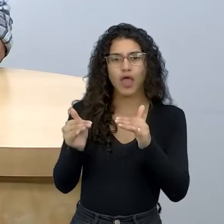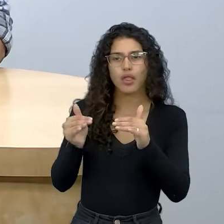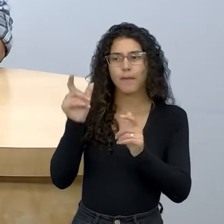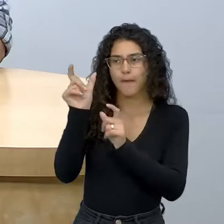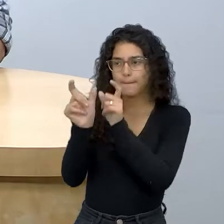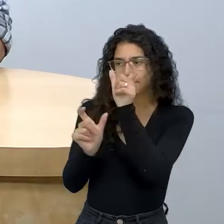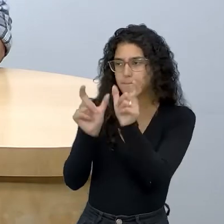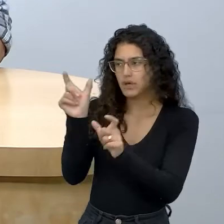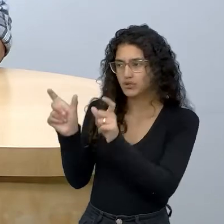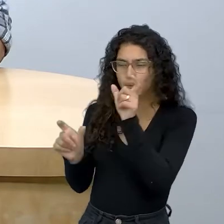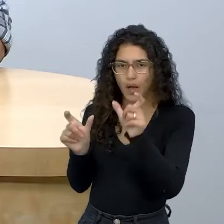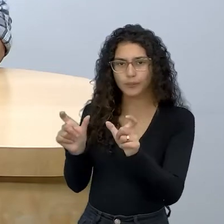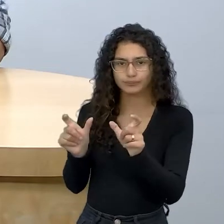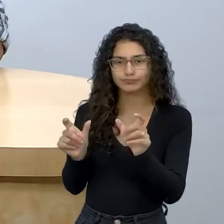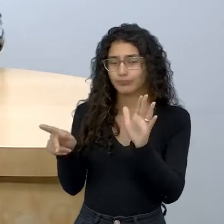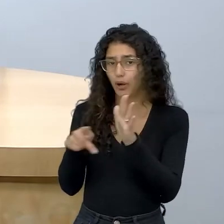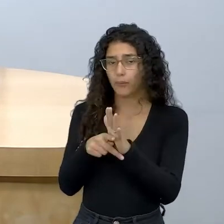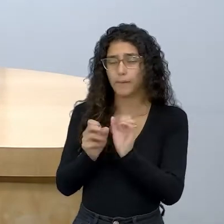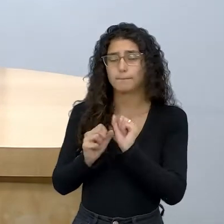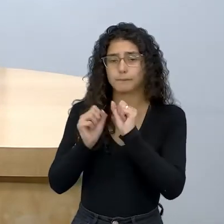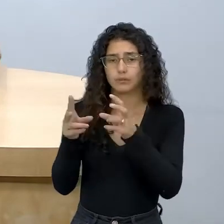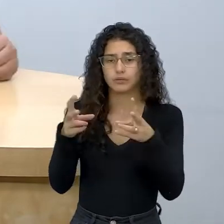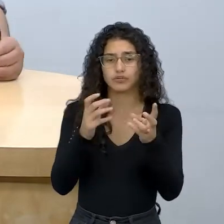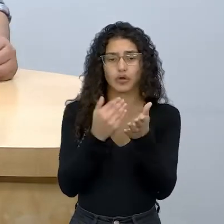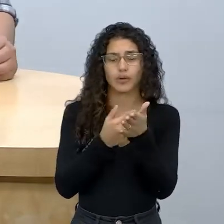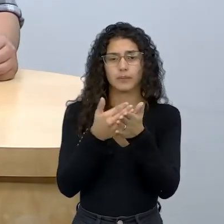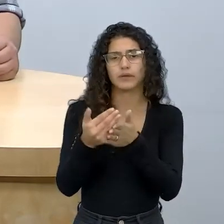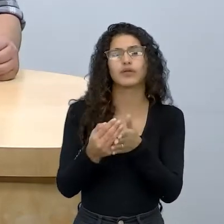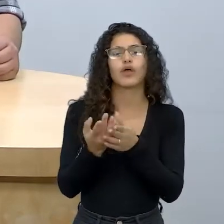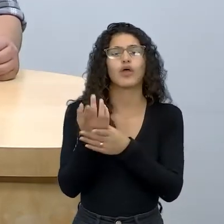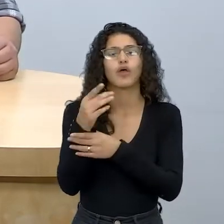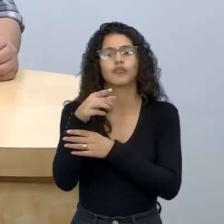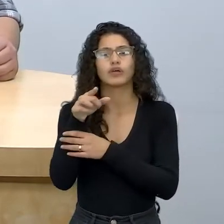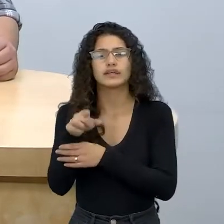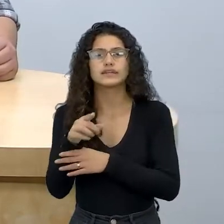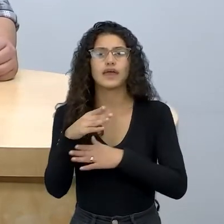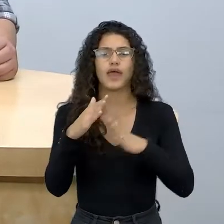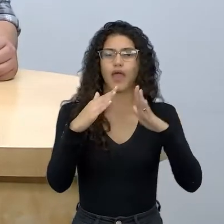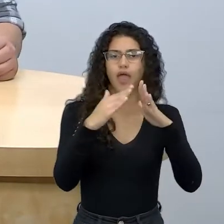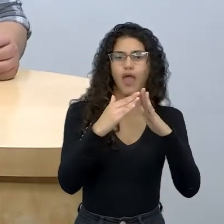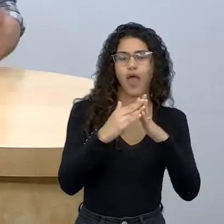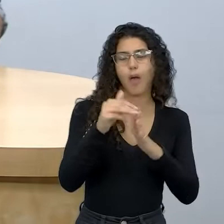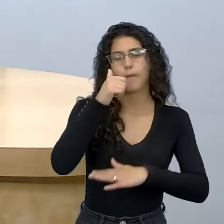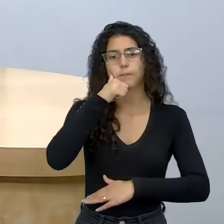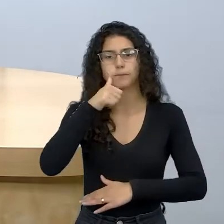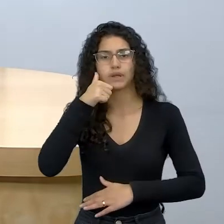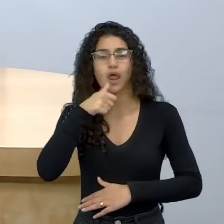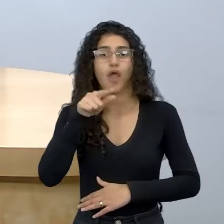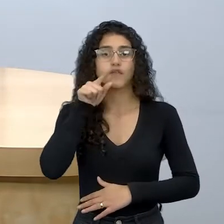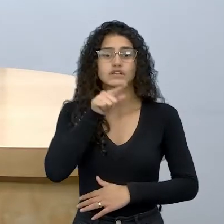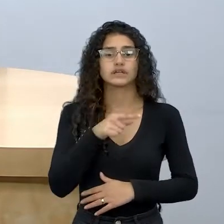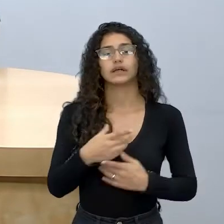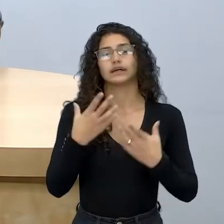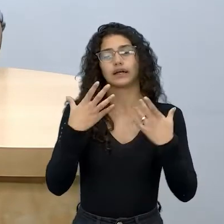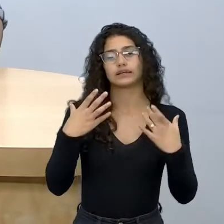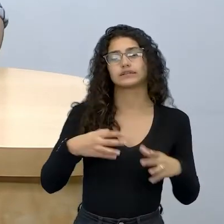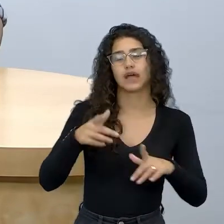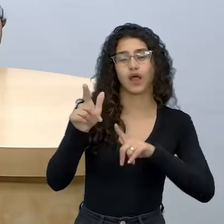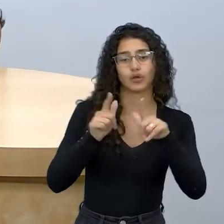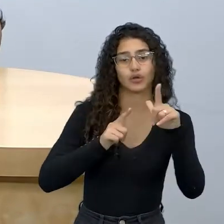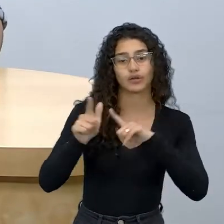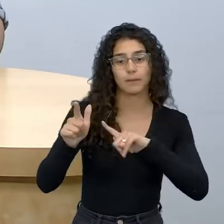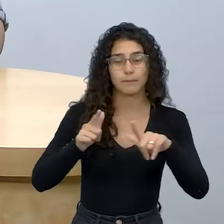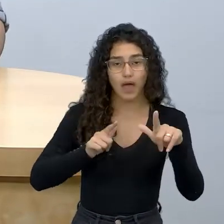né? Você pode ver, nas propagandas eles começam falando, você dona de casa, você que está cansado do